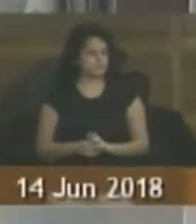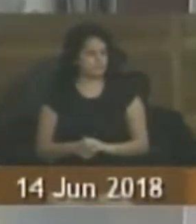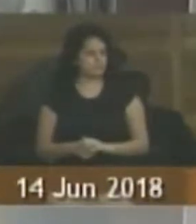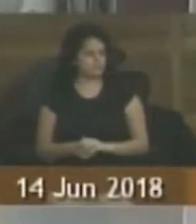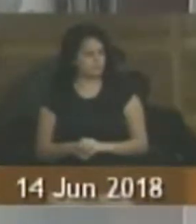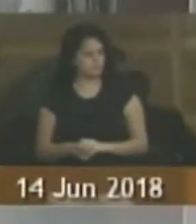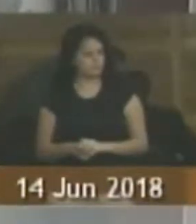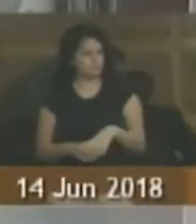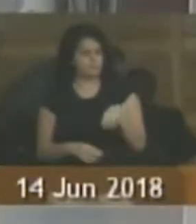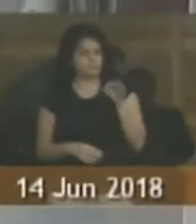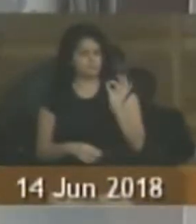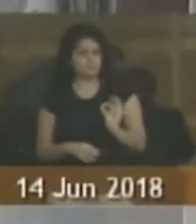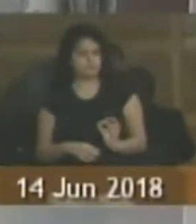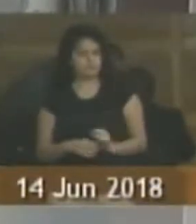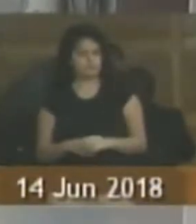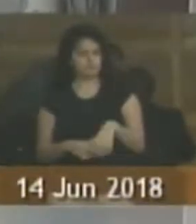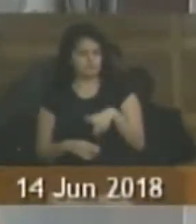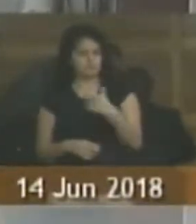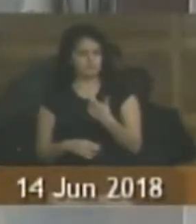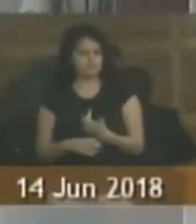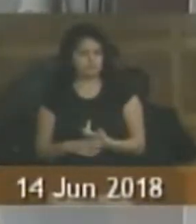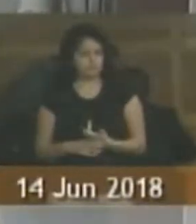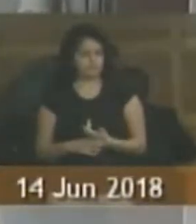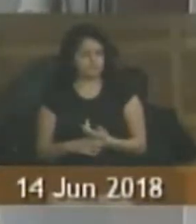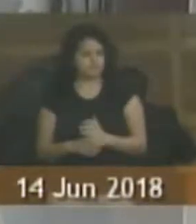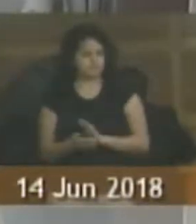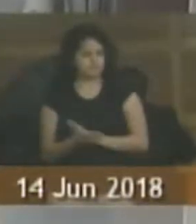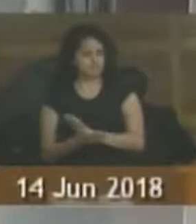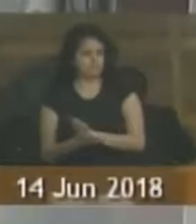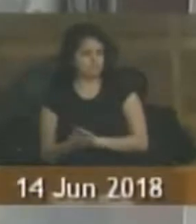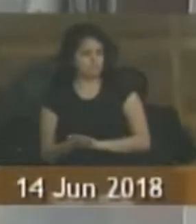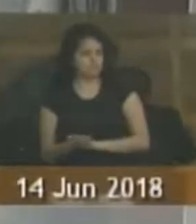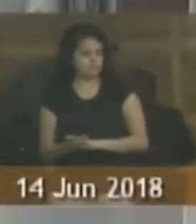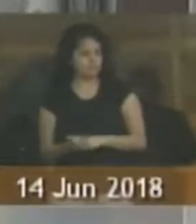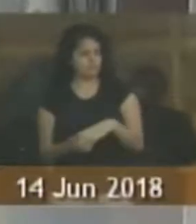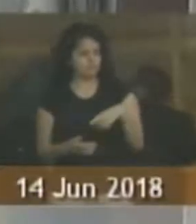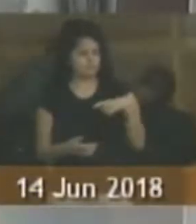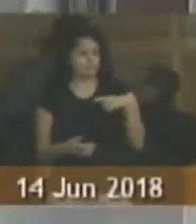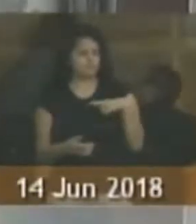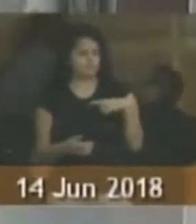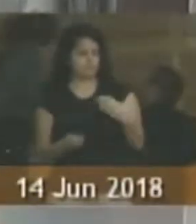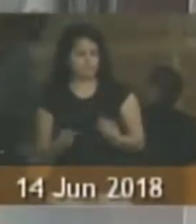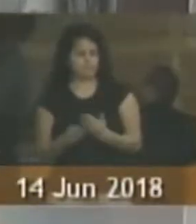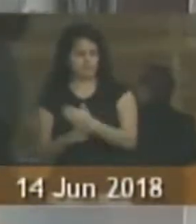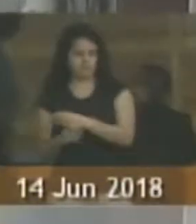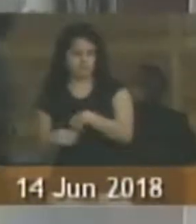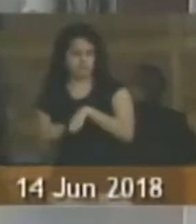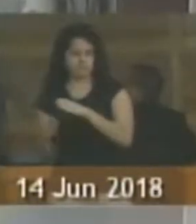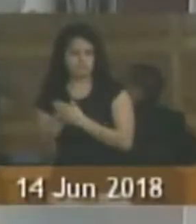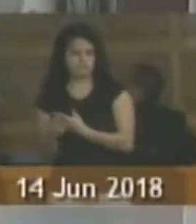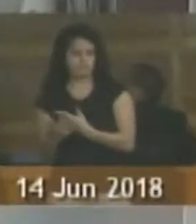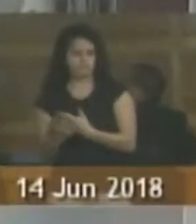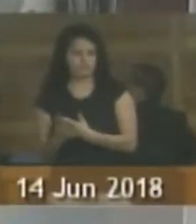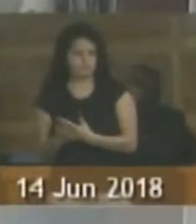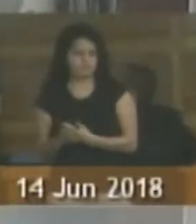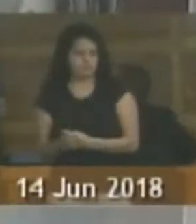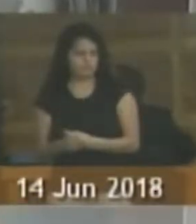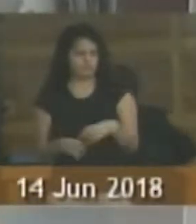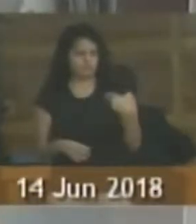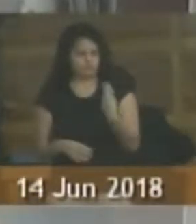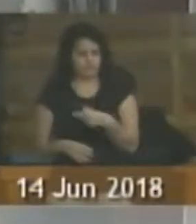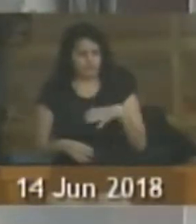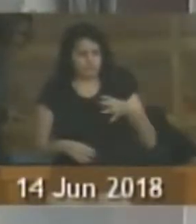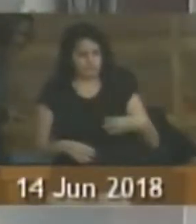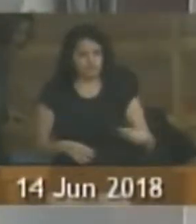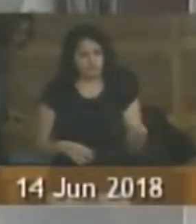esses cidadãos a invadirem e ameaçarem toda a comunidade escolar e nossos filhos que estão lá dentro